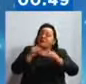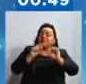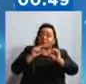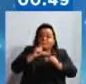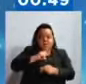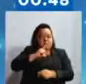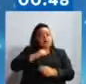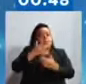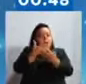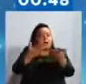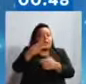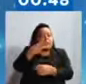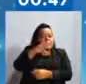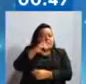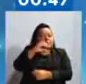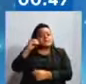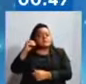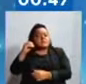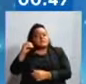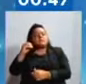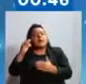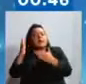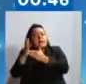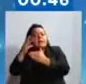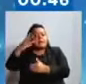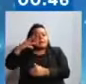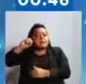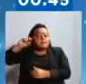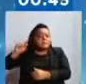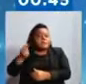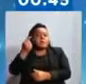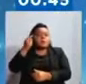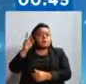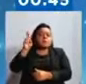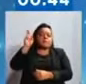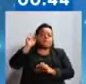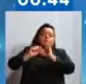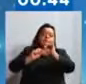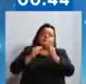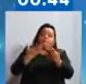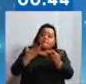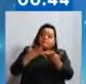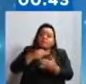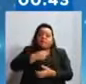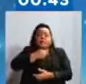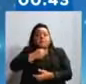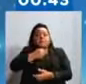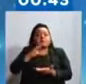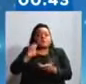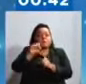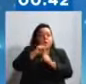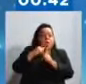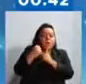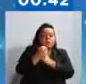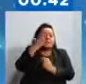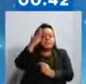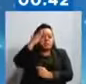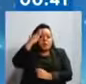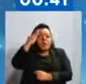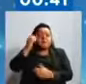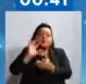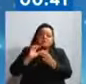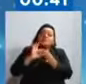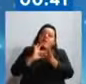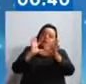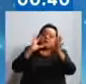vai ter disponível de 300 a 30 mil reais, fazendo apenas uma entrevista social. Se você souber fazer aquele negócio, vai ser liberado o teu